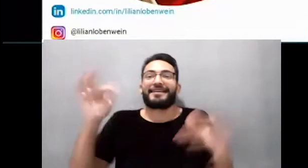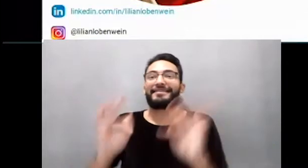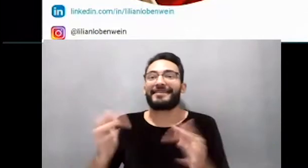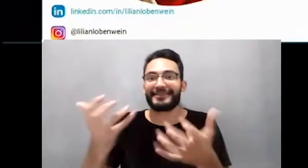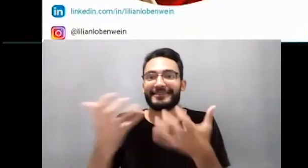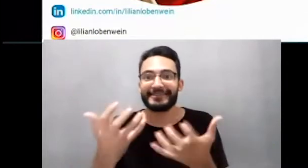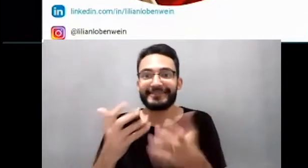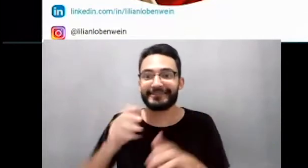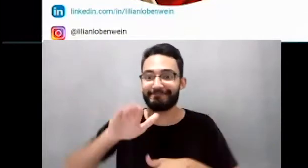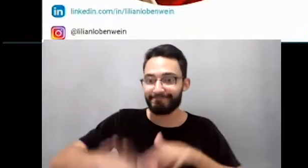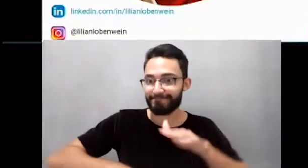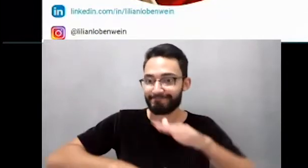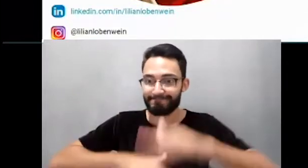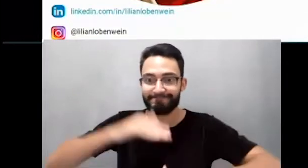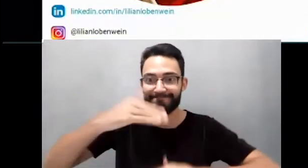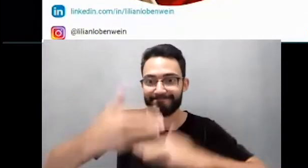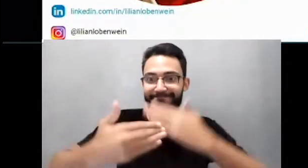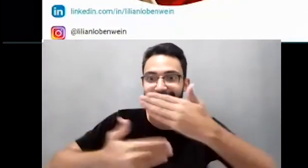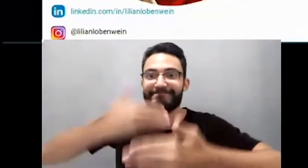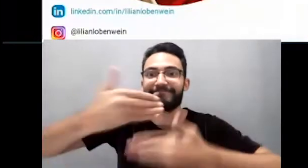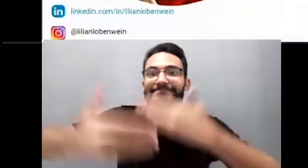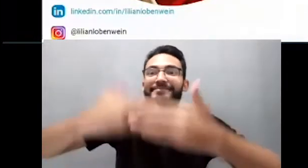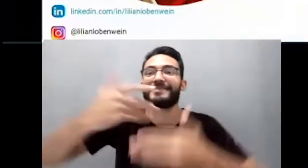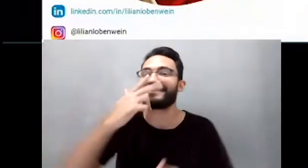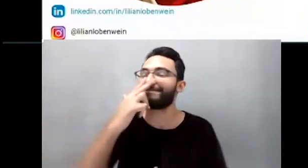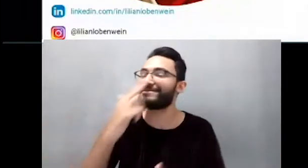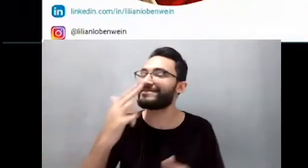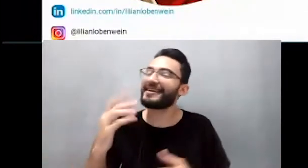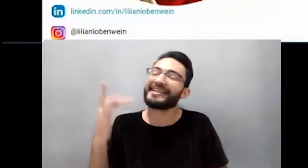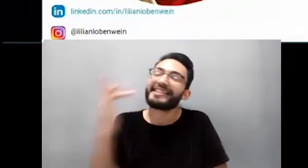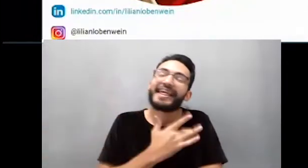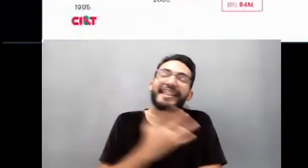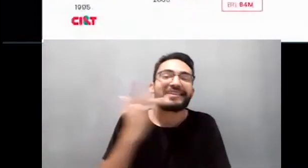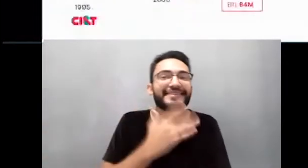cada passo novo que a gente dá, nossa, é uma empolgação